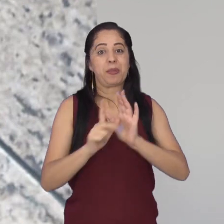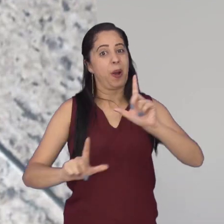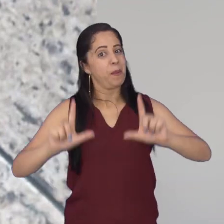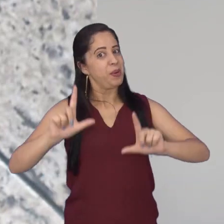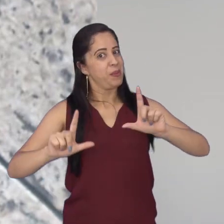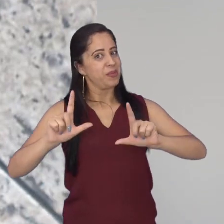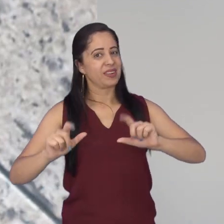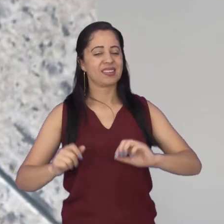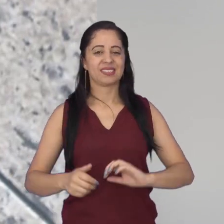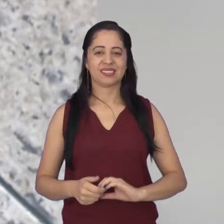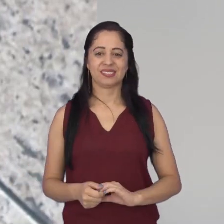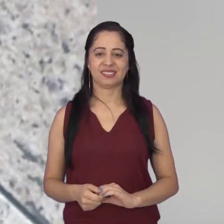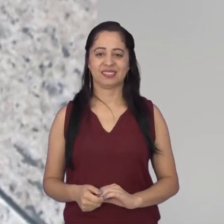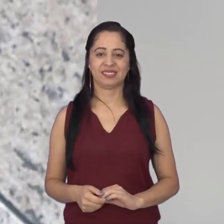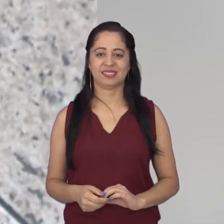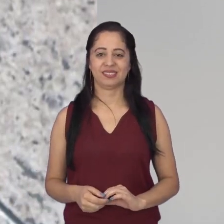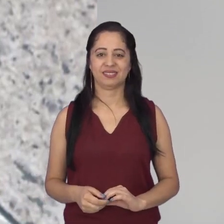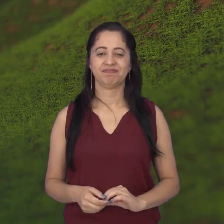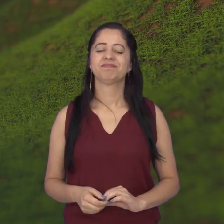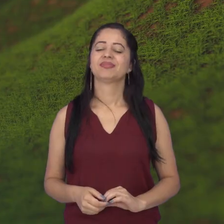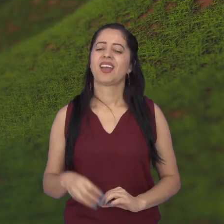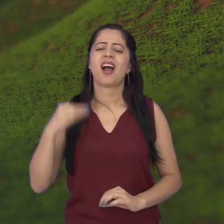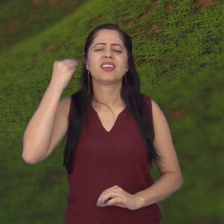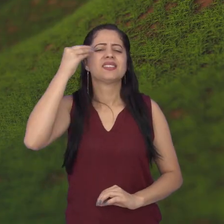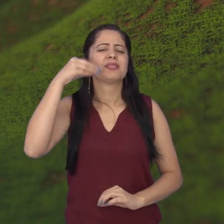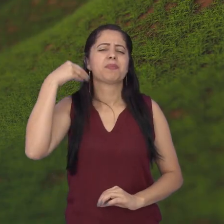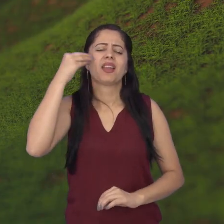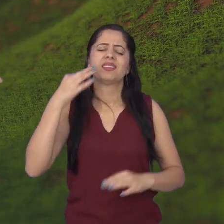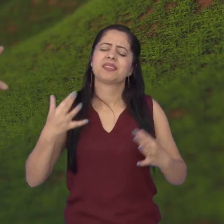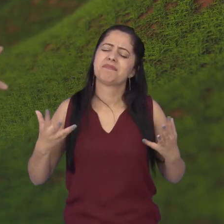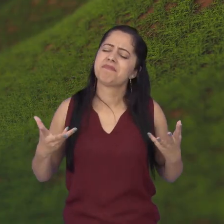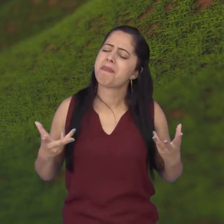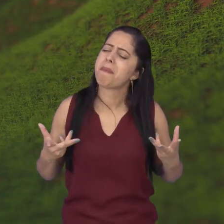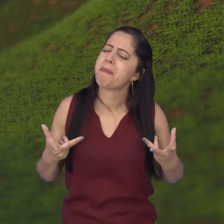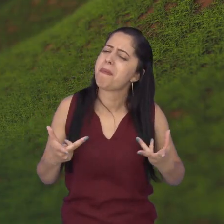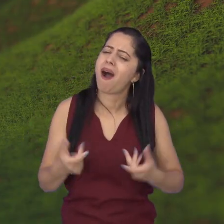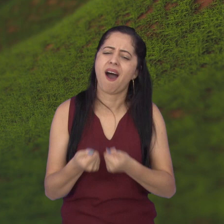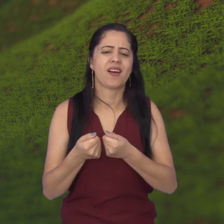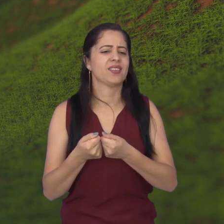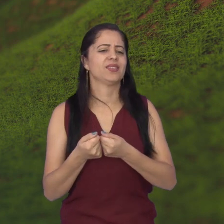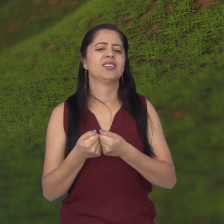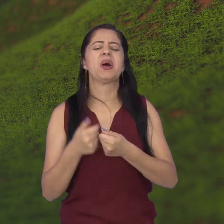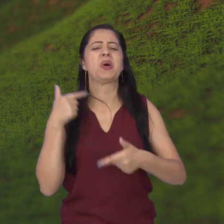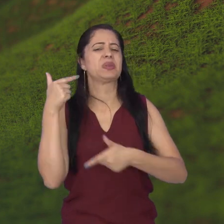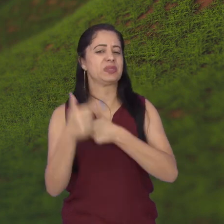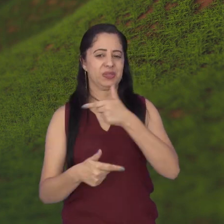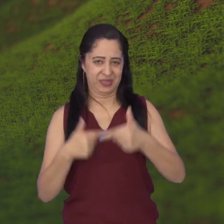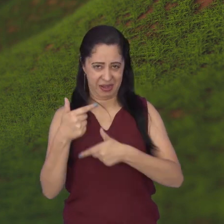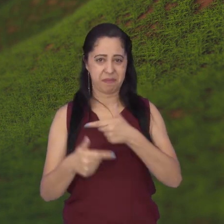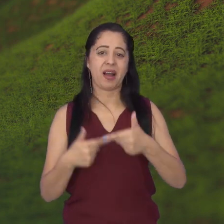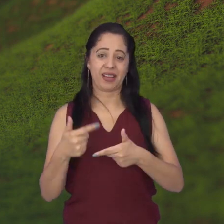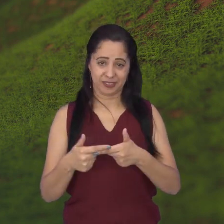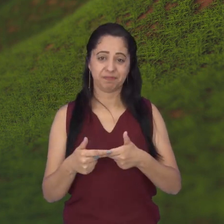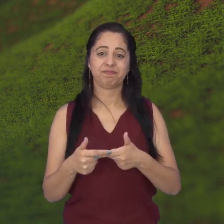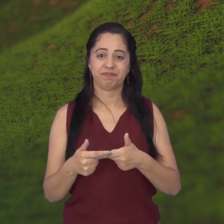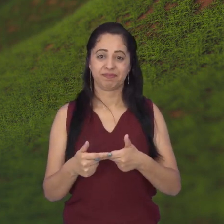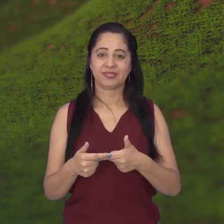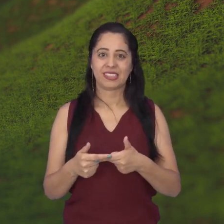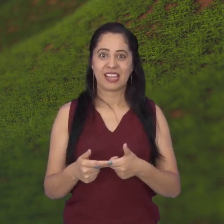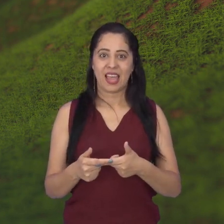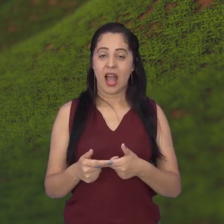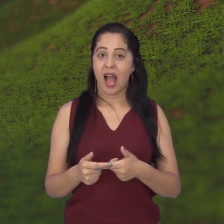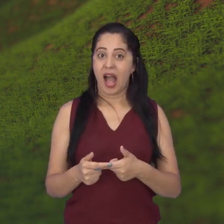nosso programa. Que experiência incrível acompanhar esse trabalho! Como falei na